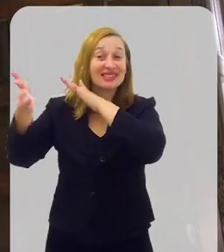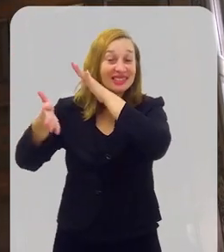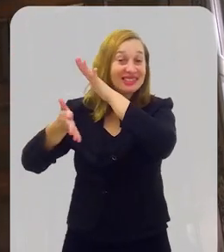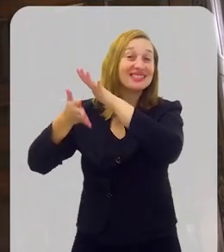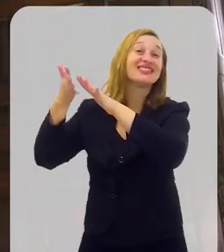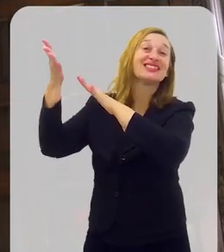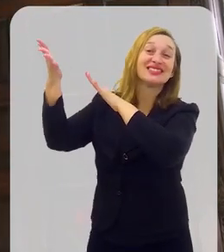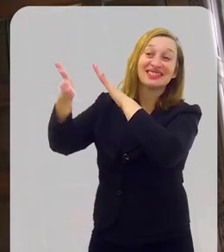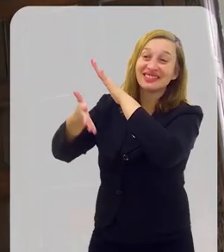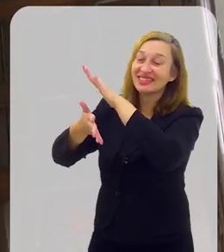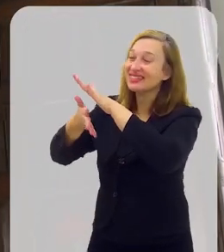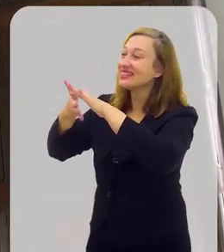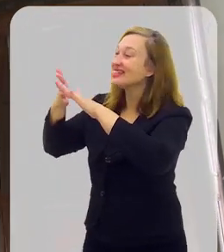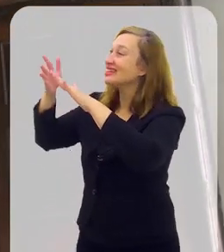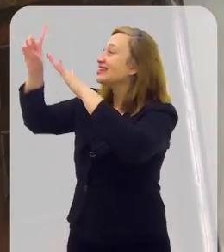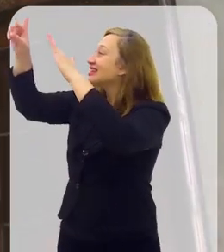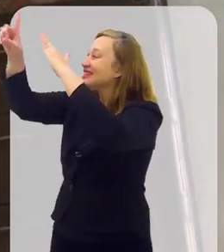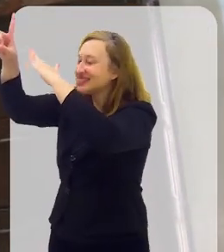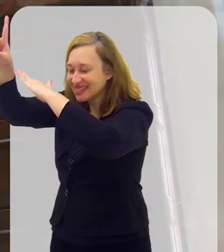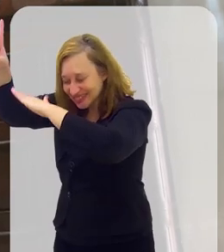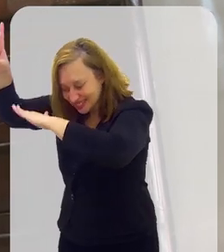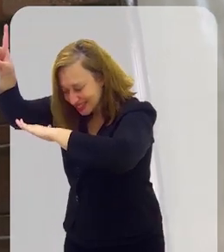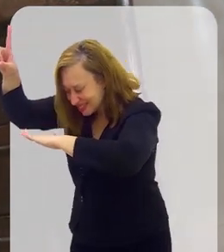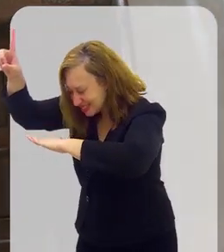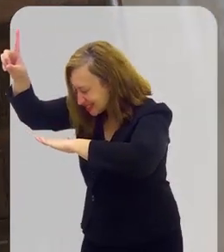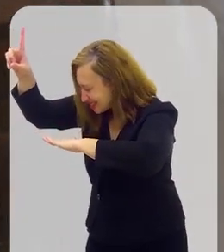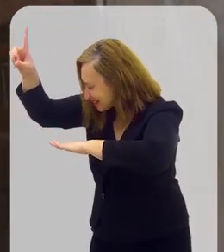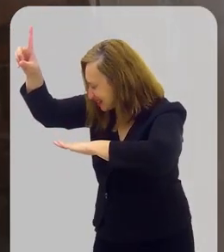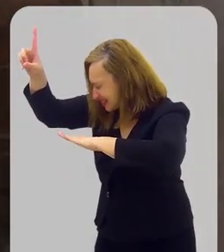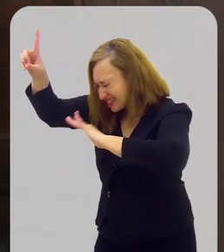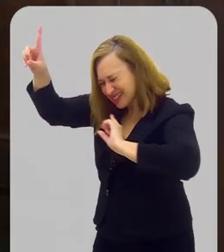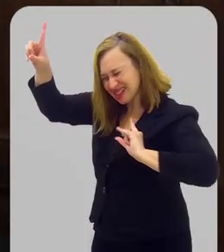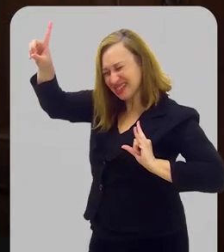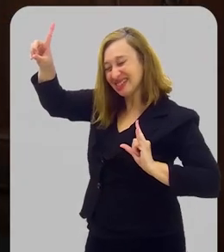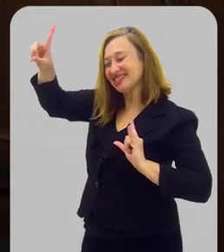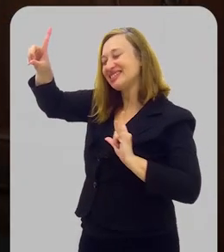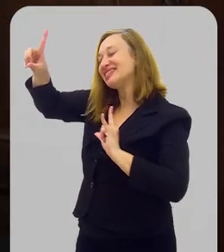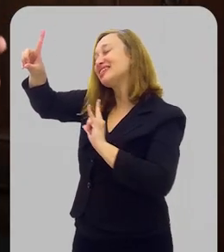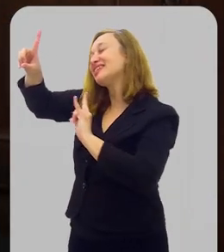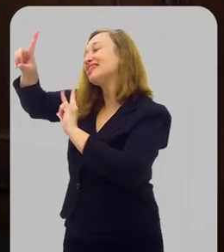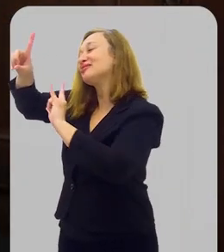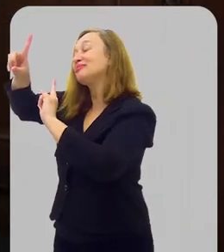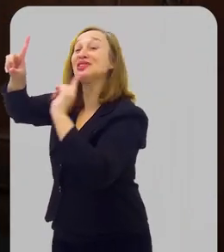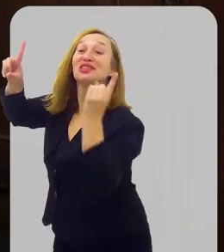louvo eu te adoro eu te